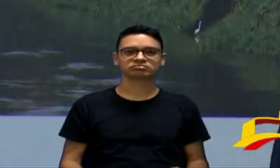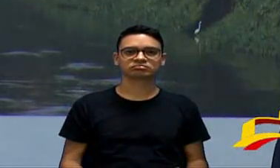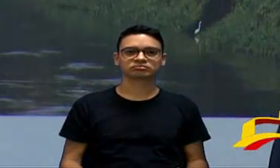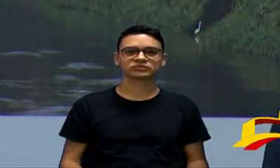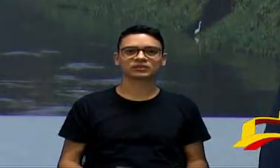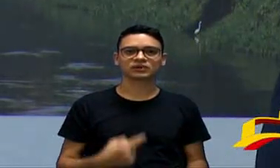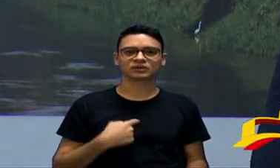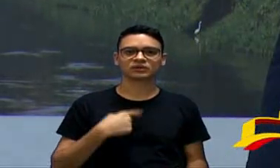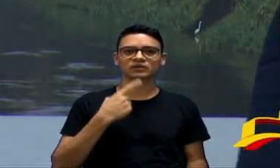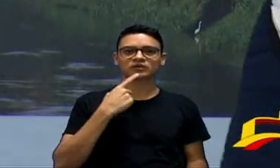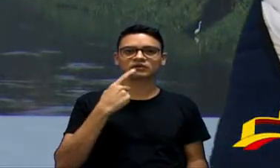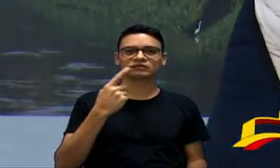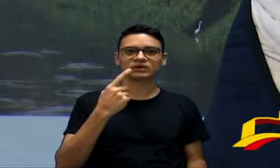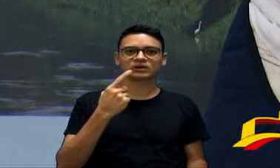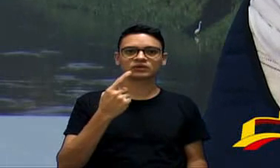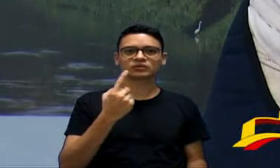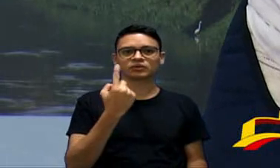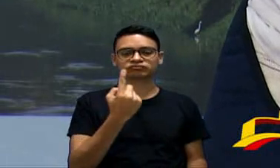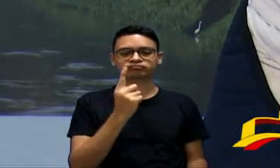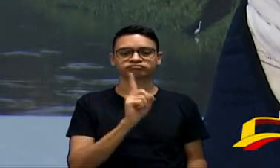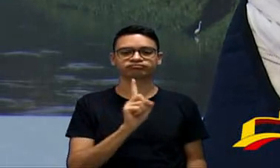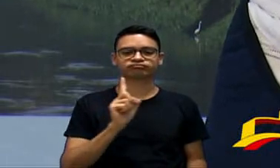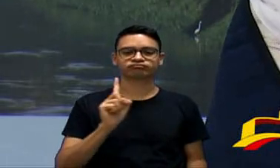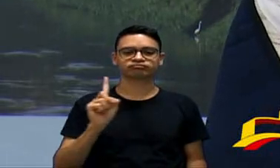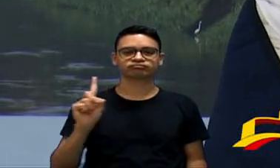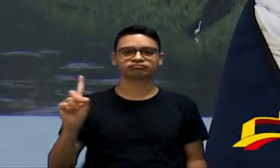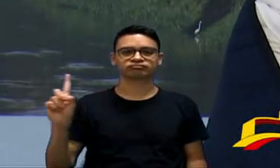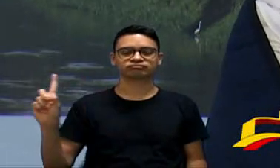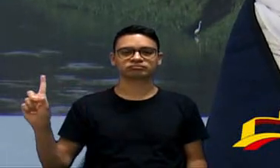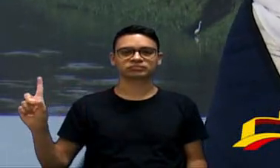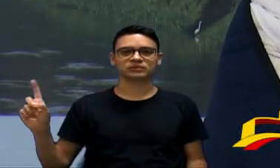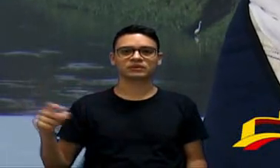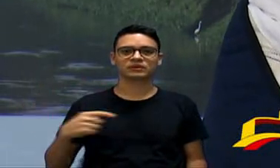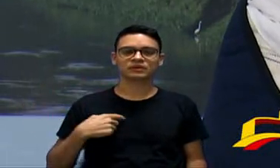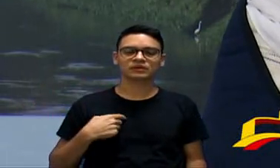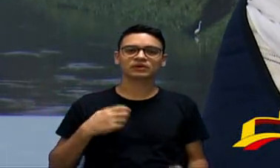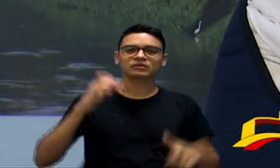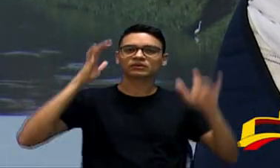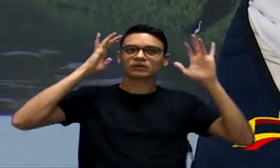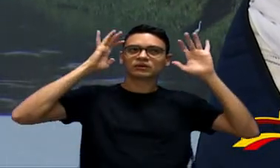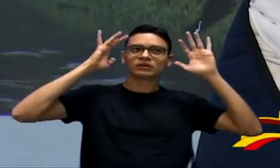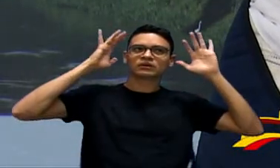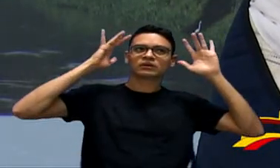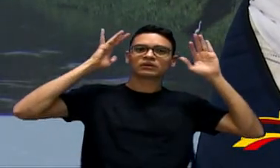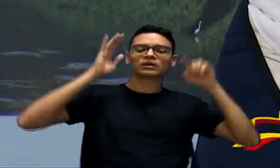Enquanto eu falo, ele vai se retirando. Mas o que eu quero trazer reflexão?